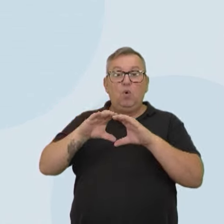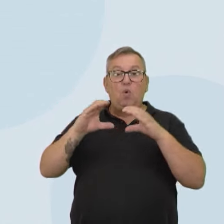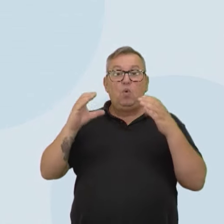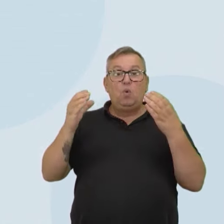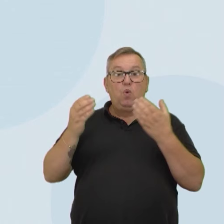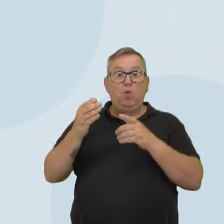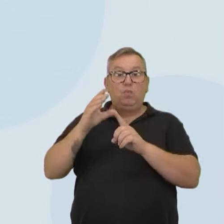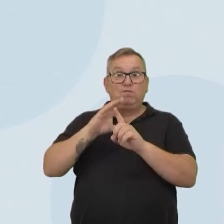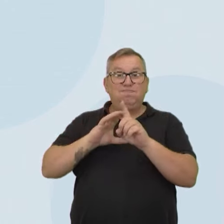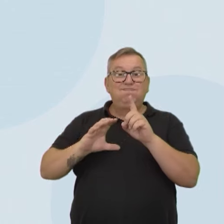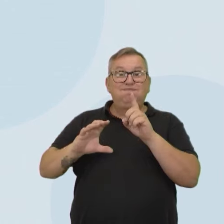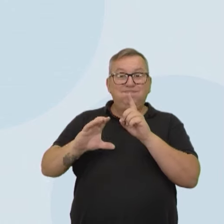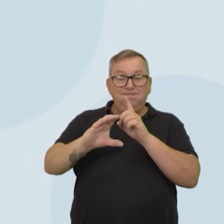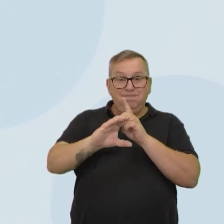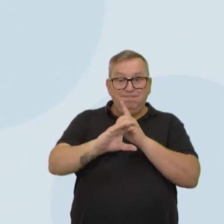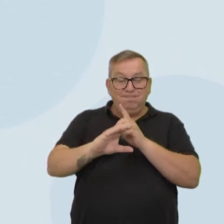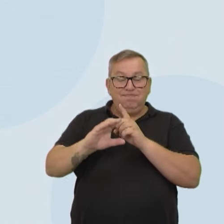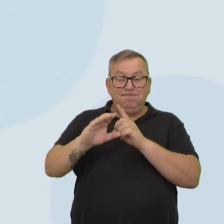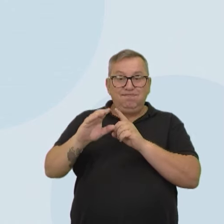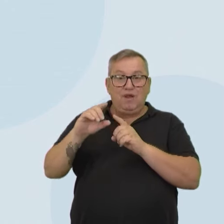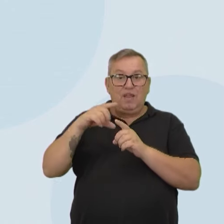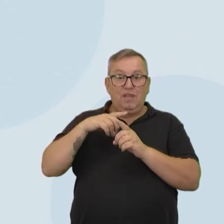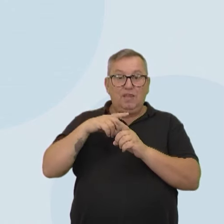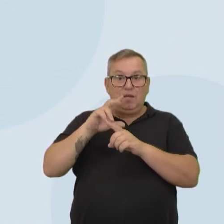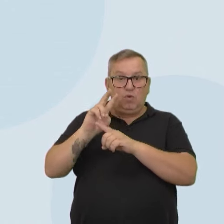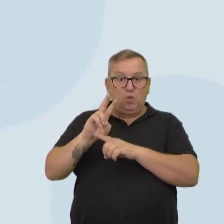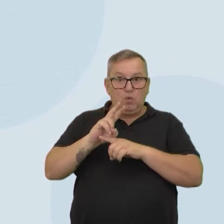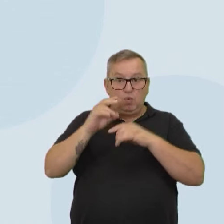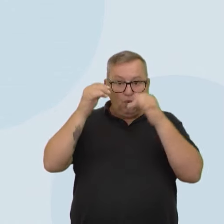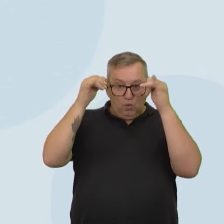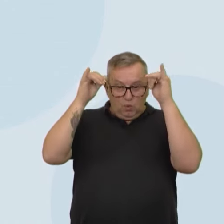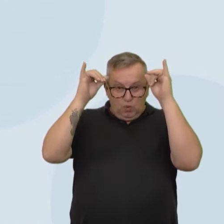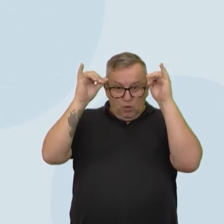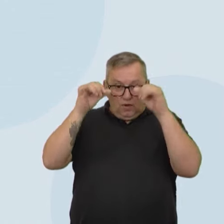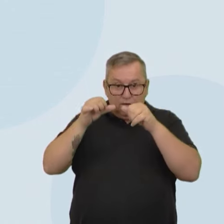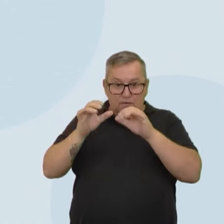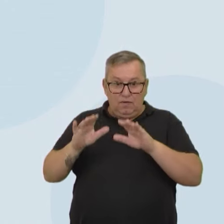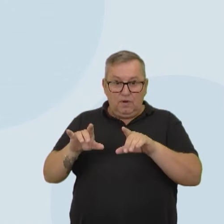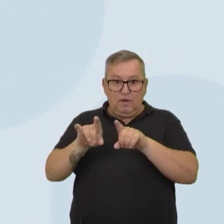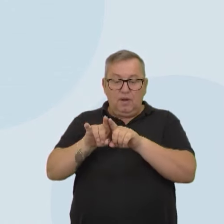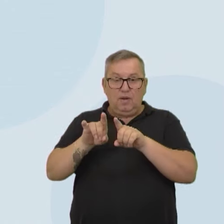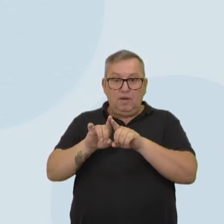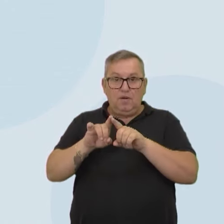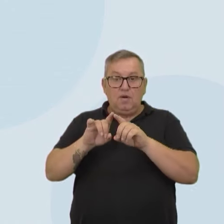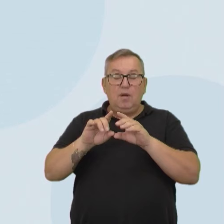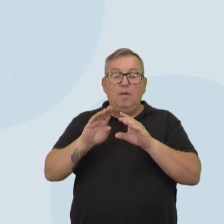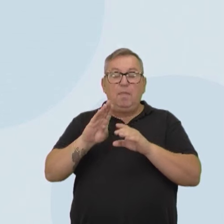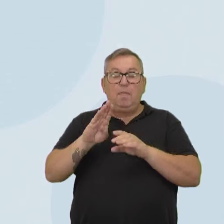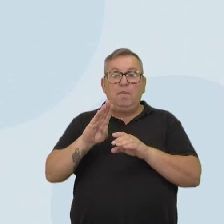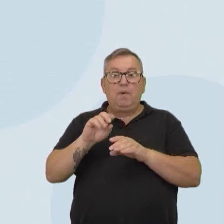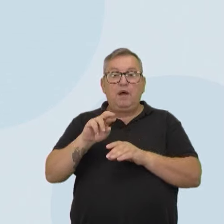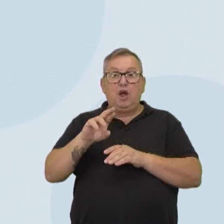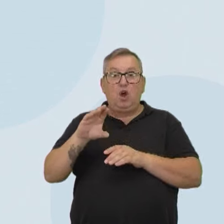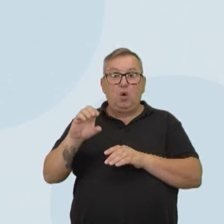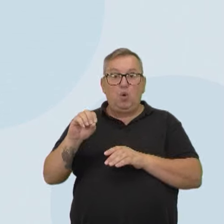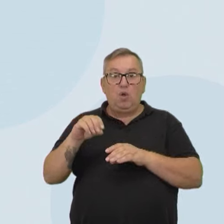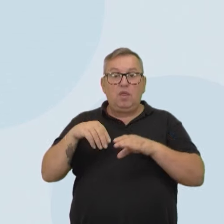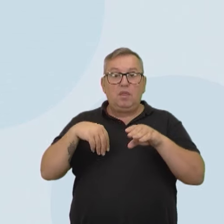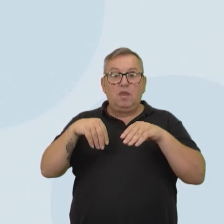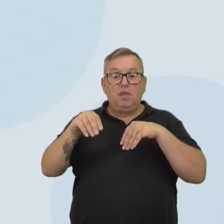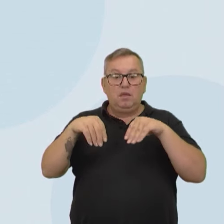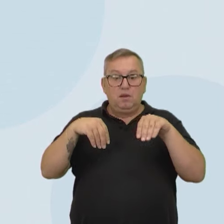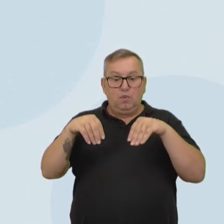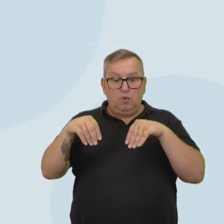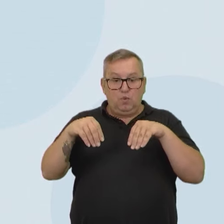o pastoreio de animais, a sedentarização, cerâmicas e tecidos. É bem neste